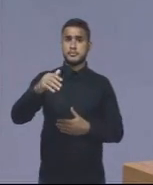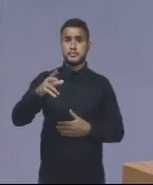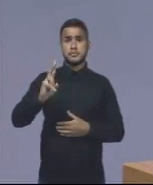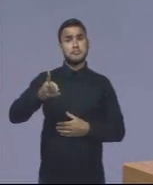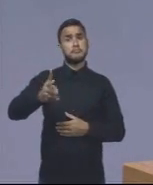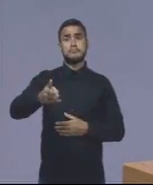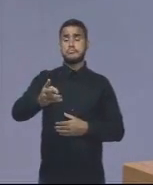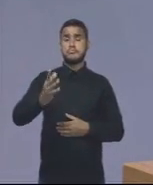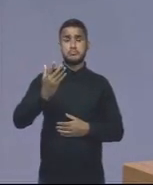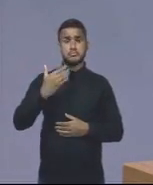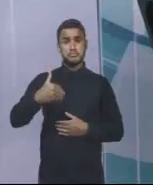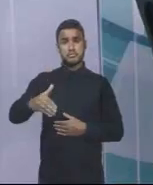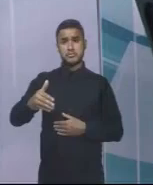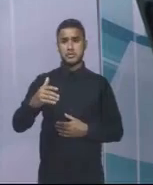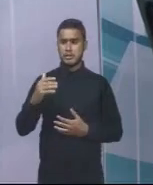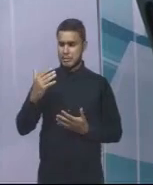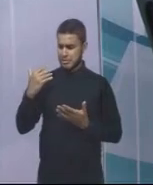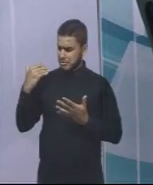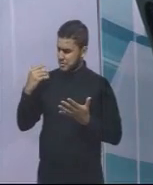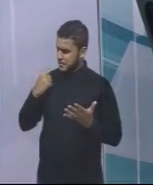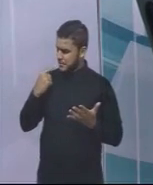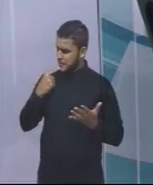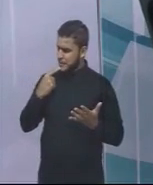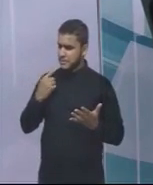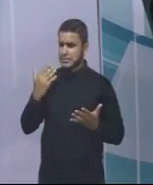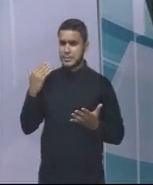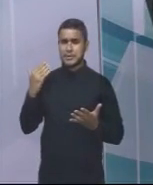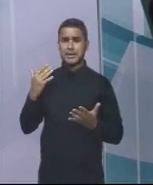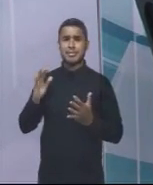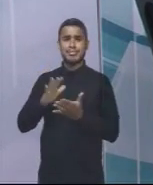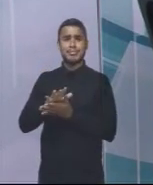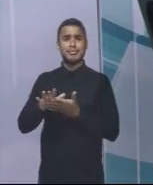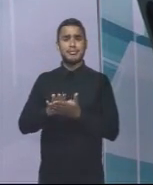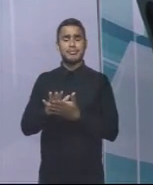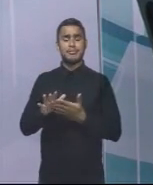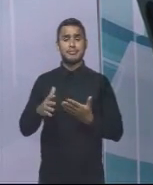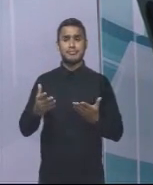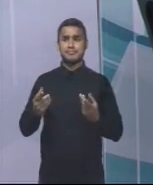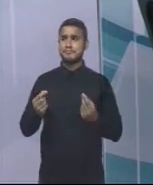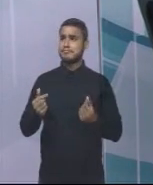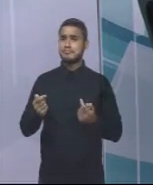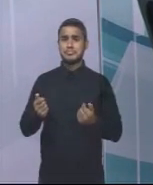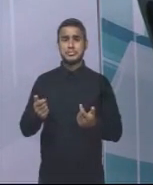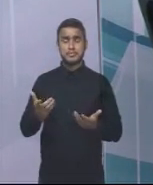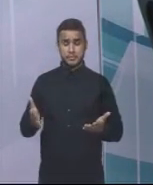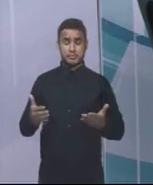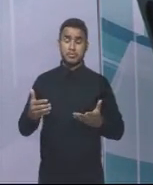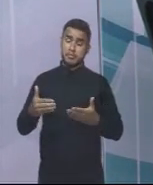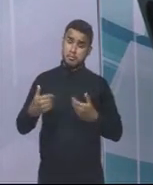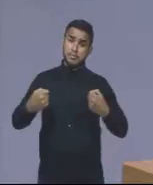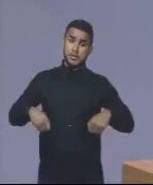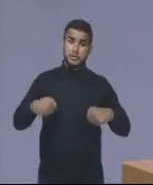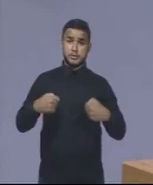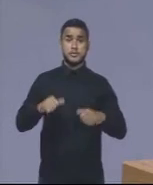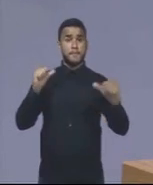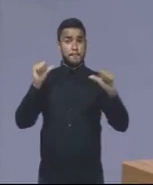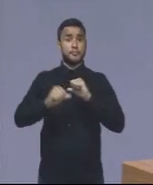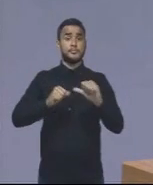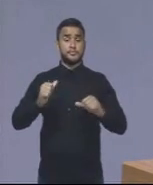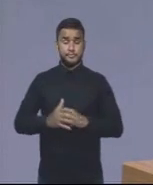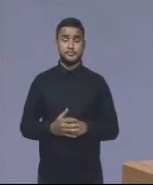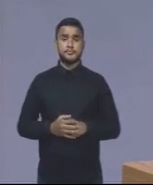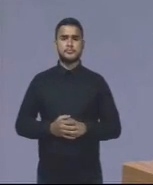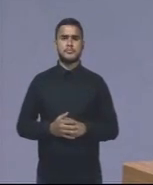feito anteriormente, ou muito pouco. Então, mas teria que começar, né? Teria que começar. Porque